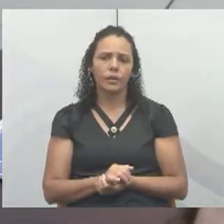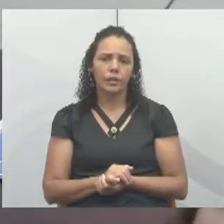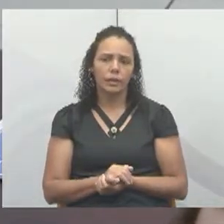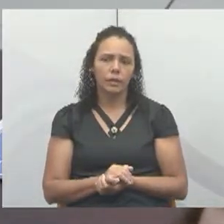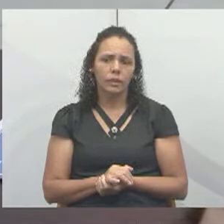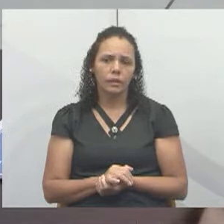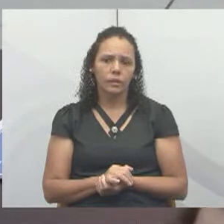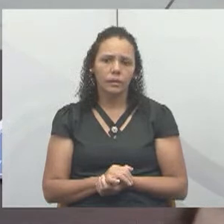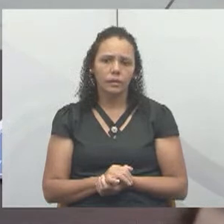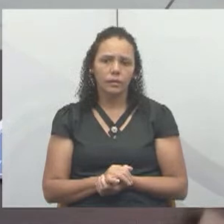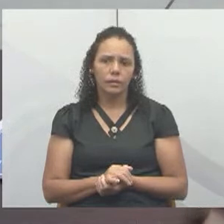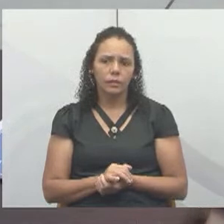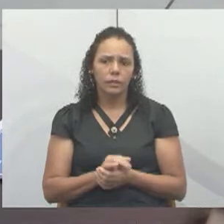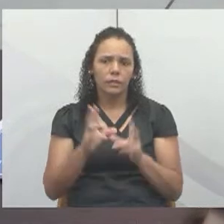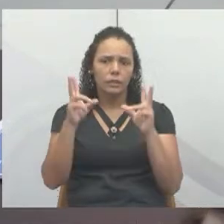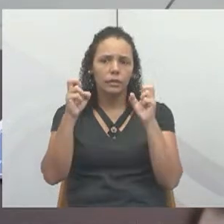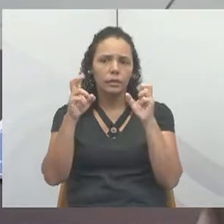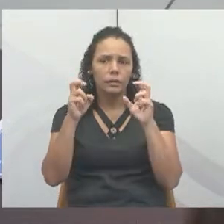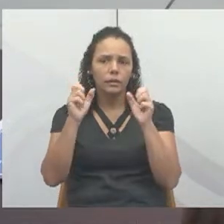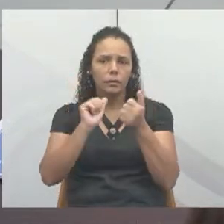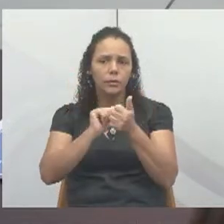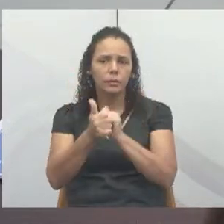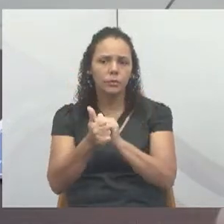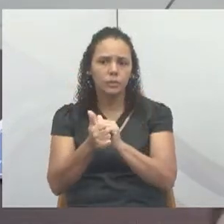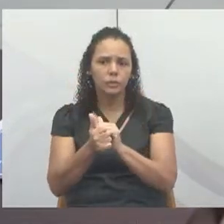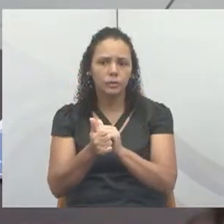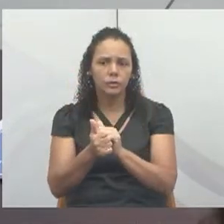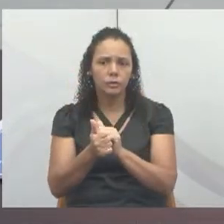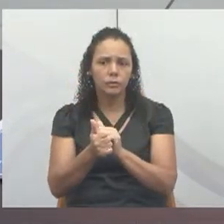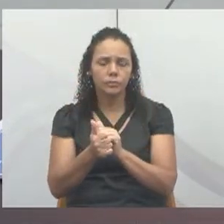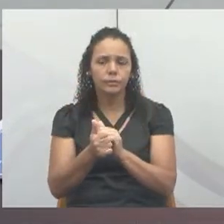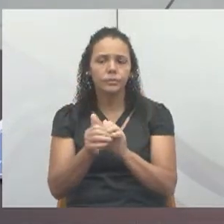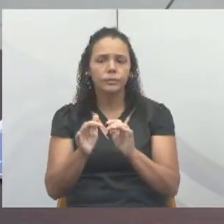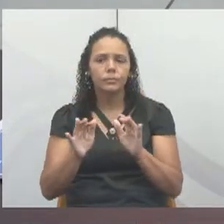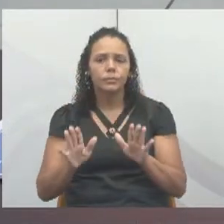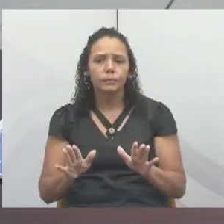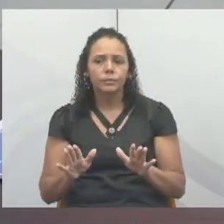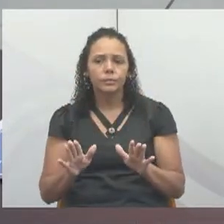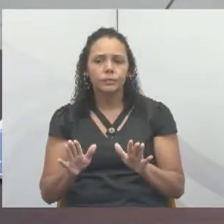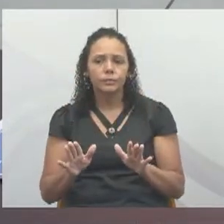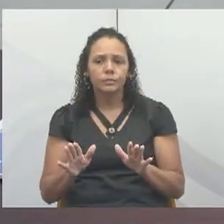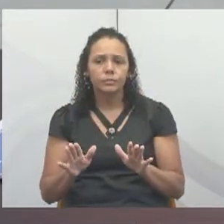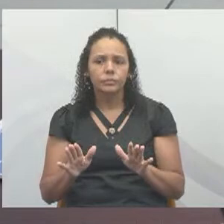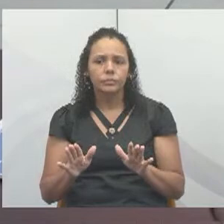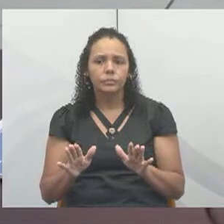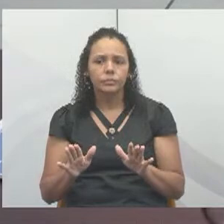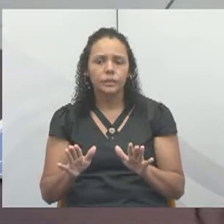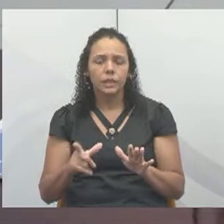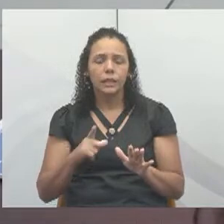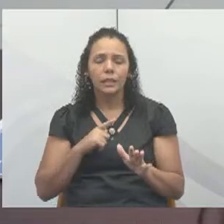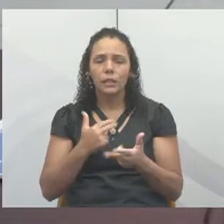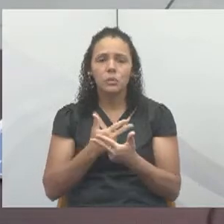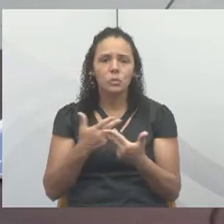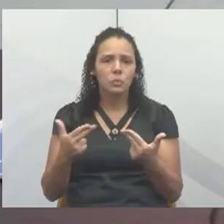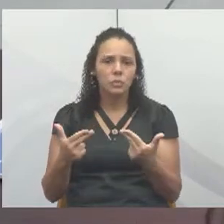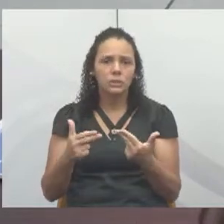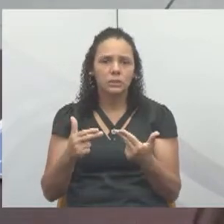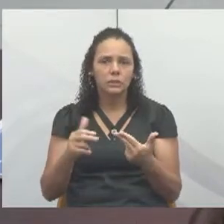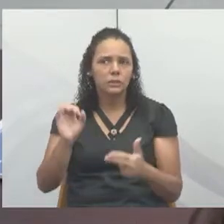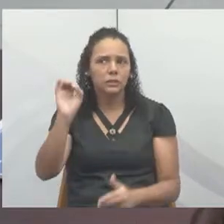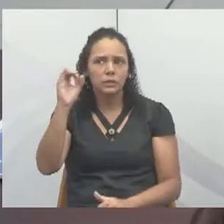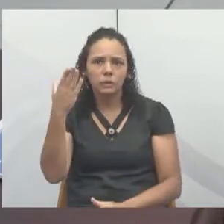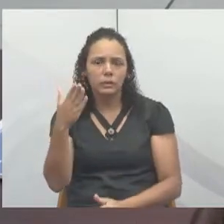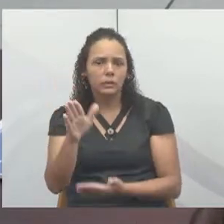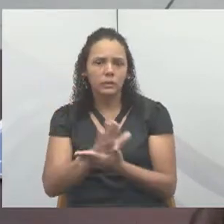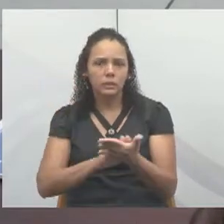Então, só do esporte. Que nem eu estava falando. E muitas coisas não estão acontecendo em cima